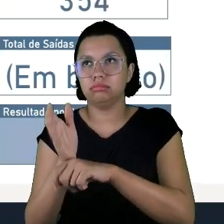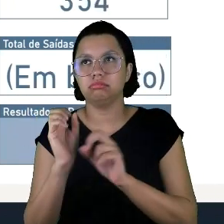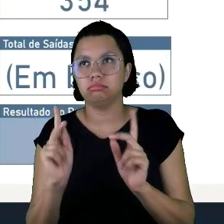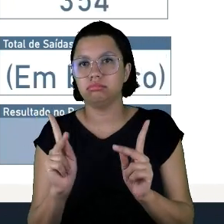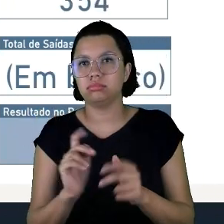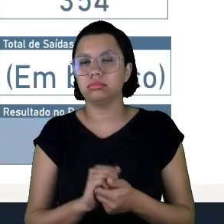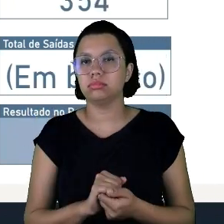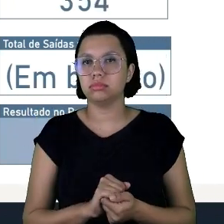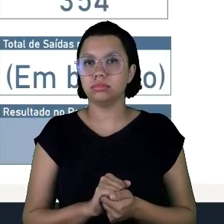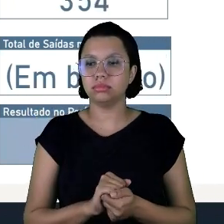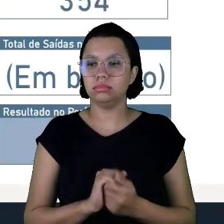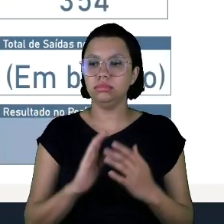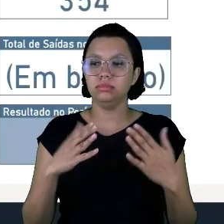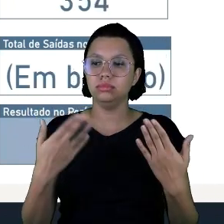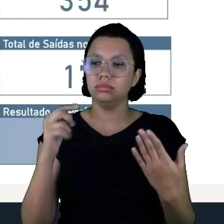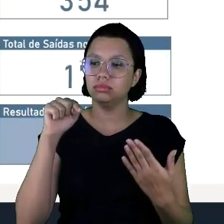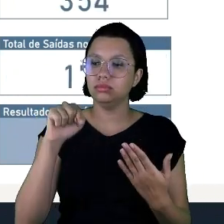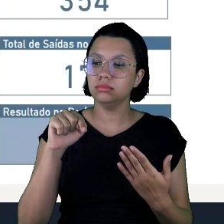redistribuído saída.